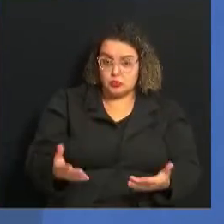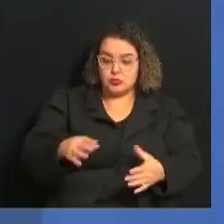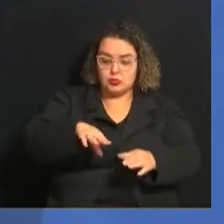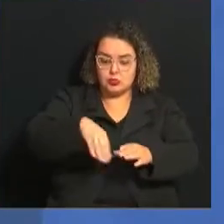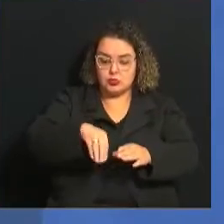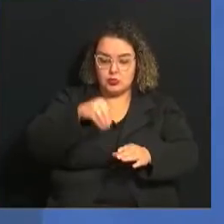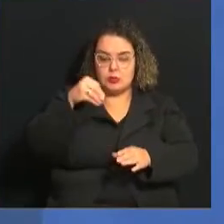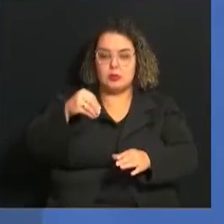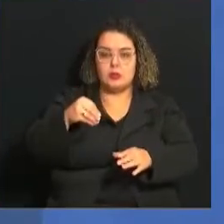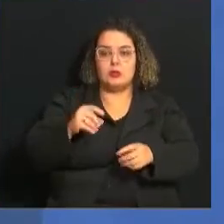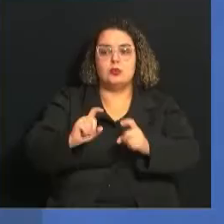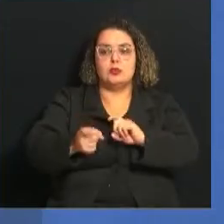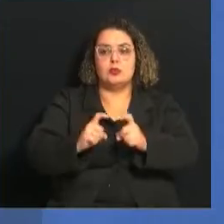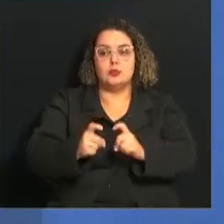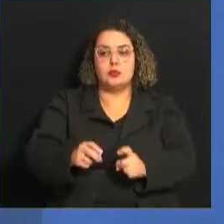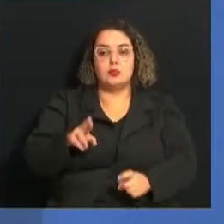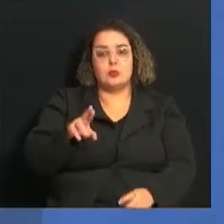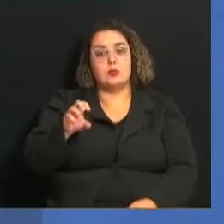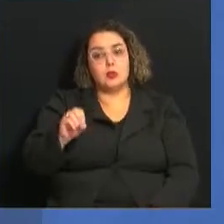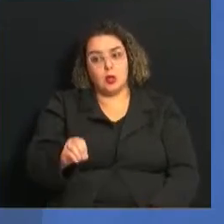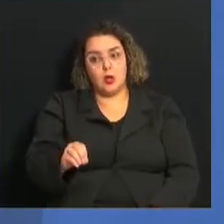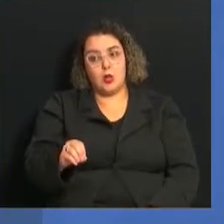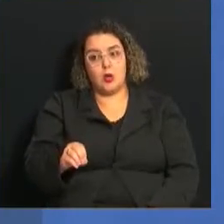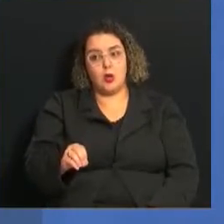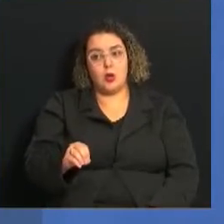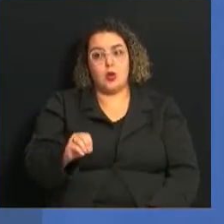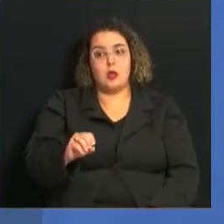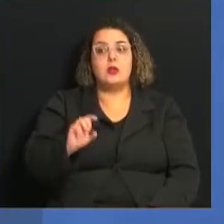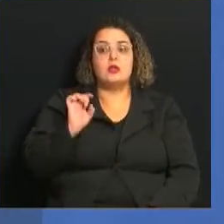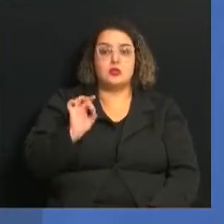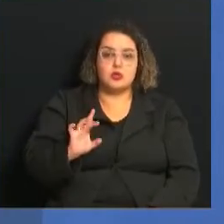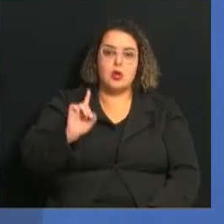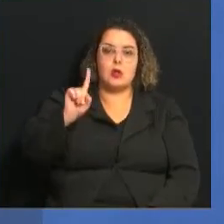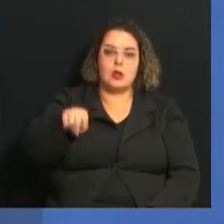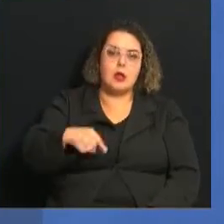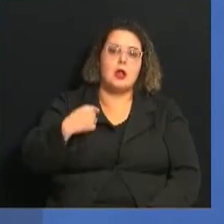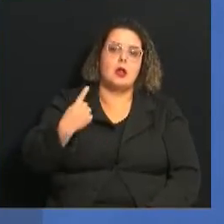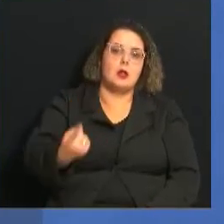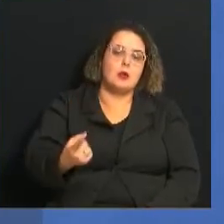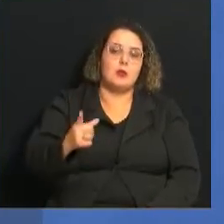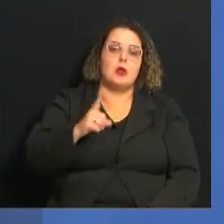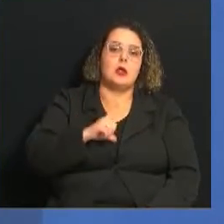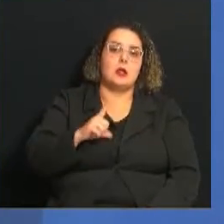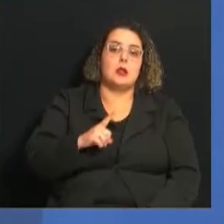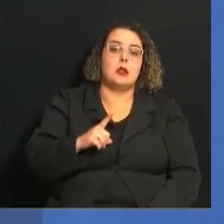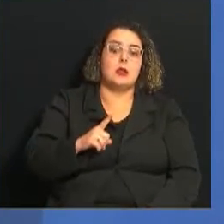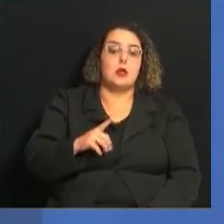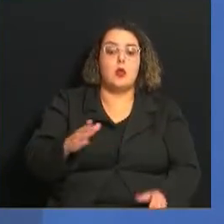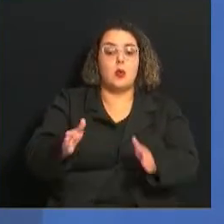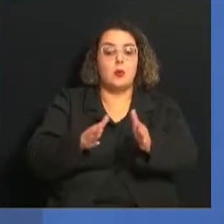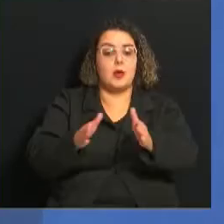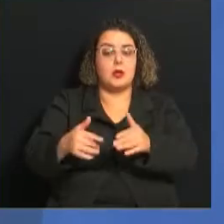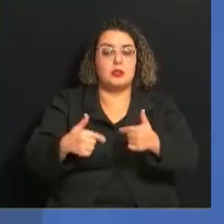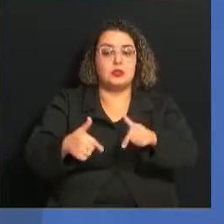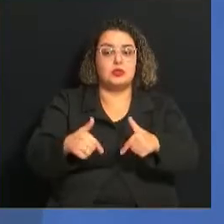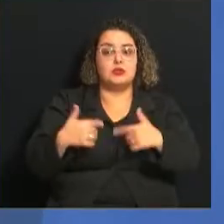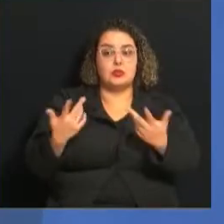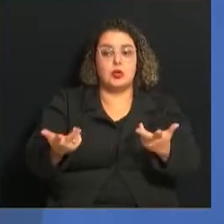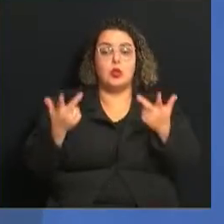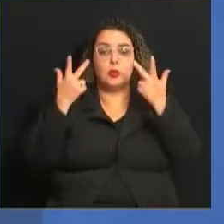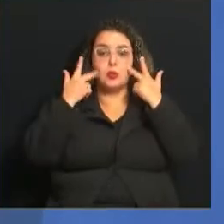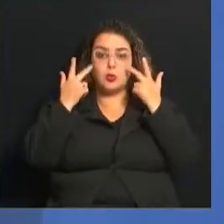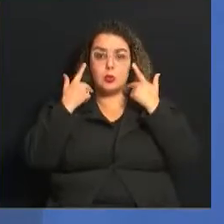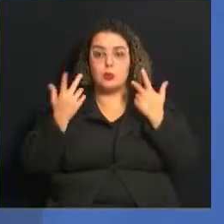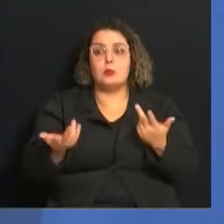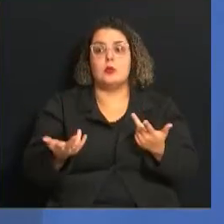durante uma reunião ordinária, e só então começa a valer aí o período de trabalho. Geralmente, de acordo com